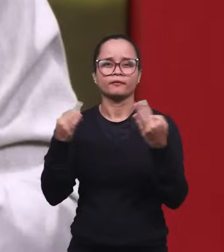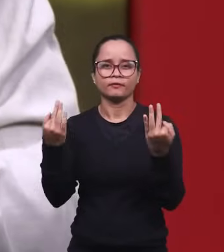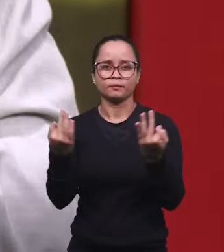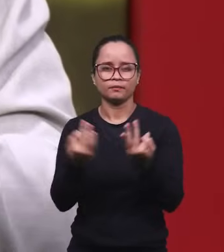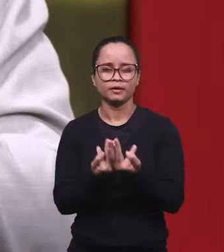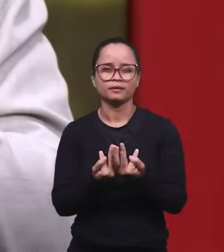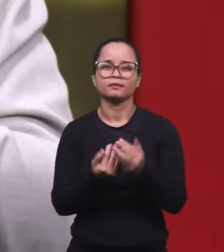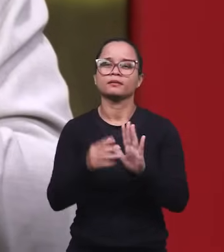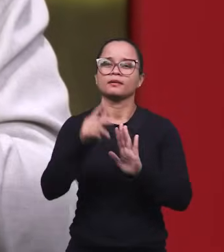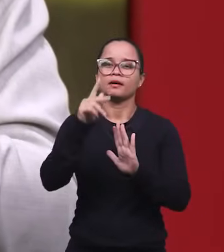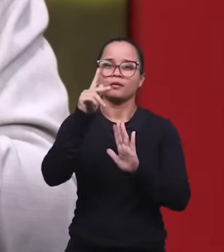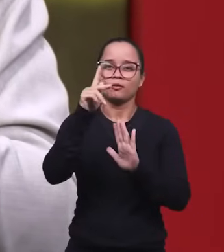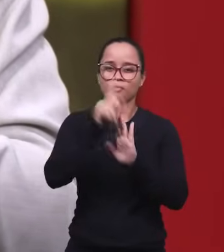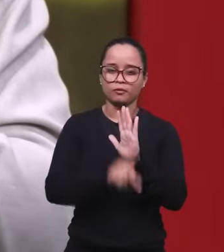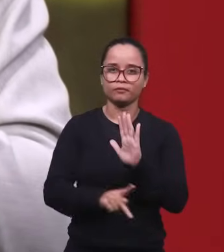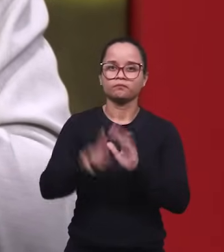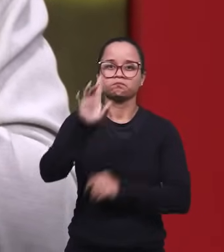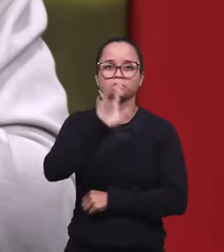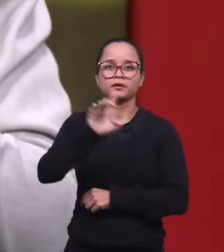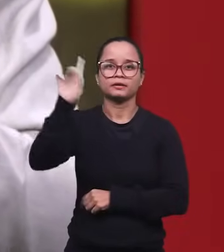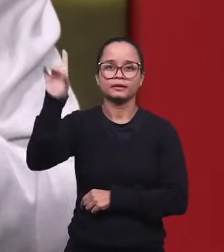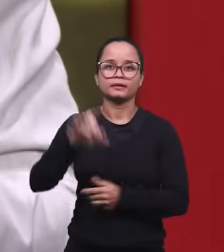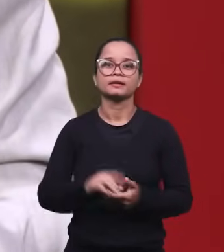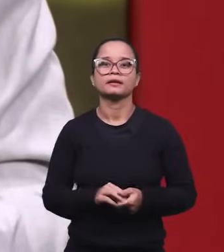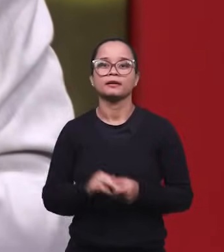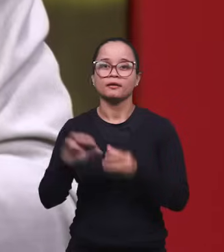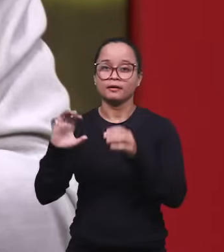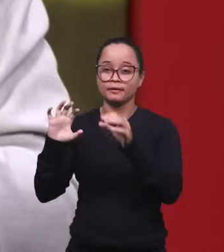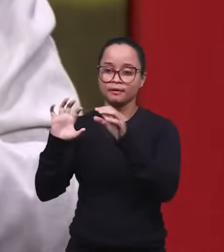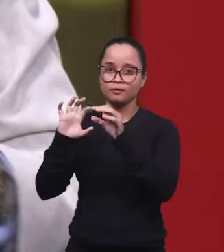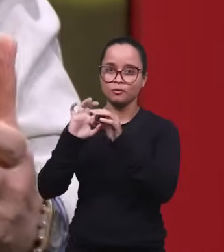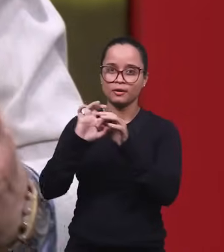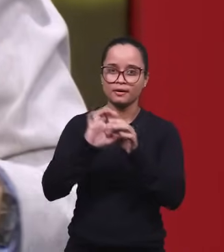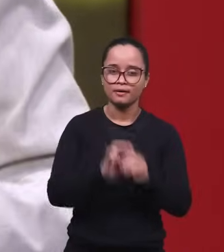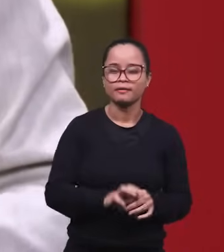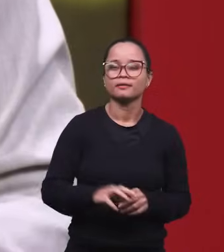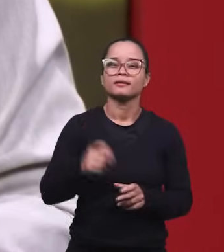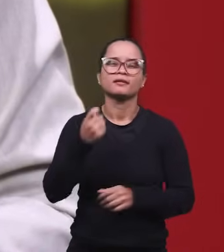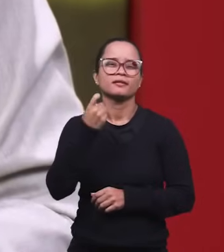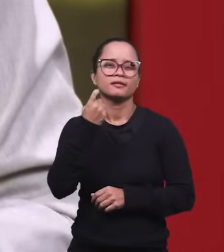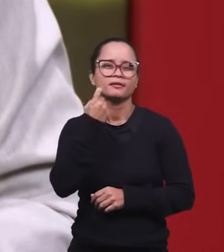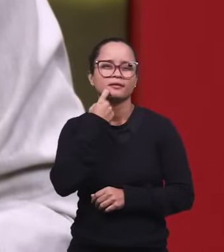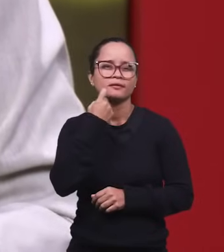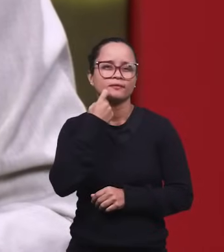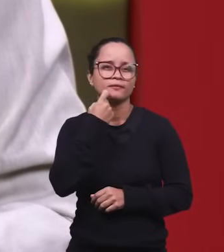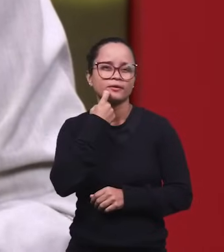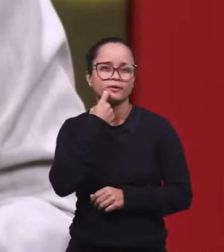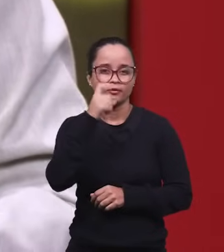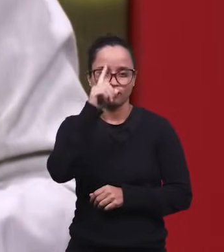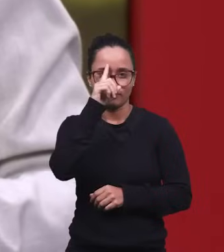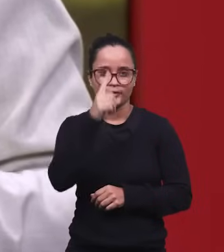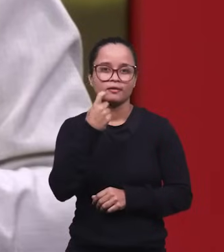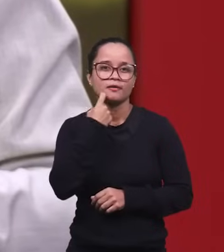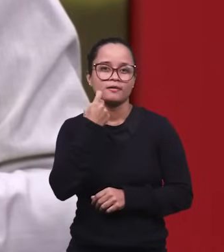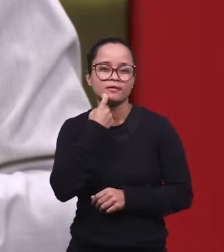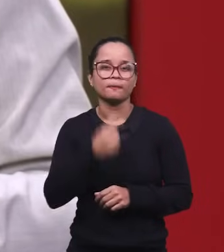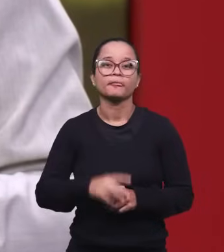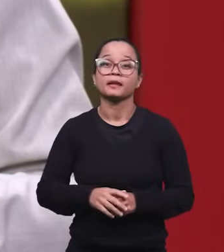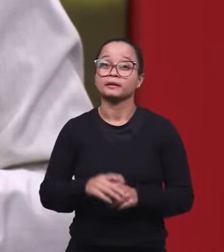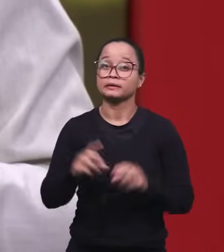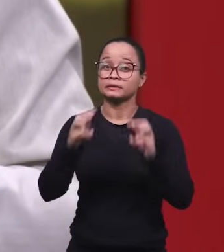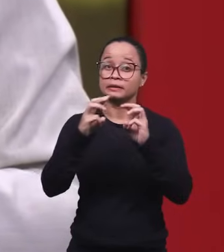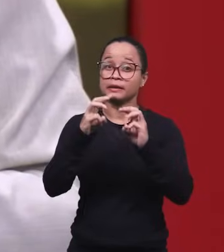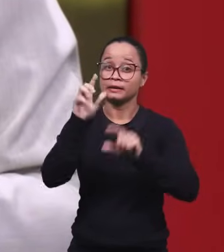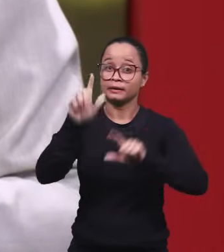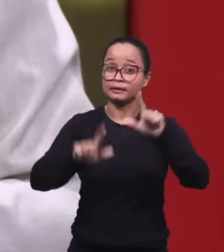Deus. Nesse contexto, das sextas-feiras, da programação da Igreja Cristã Maranata nas sextas-feiras, tanto